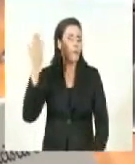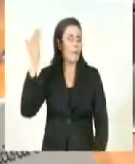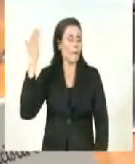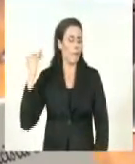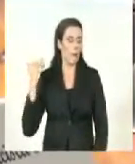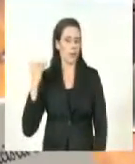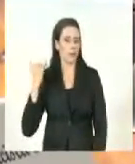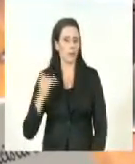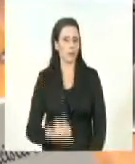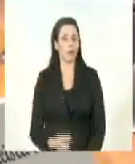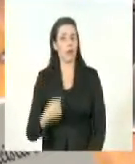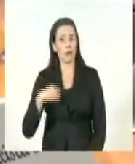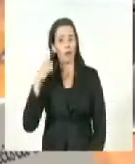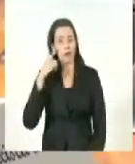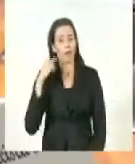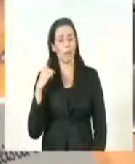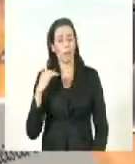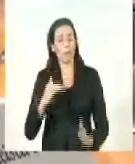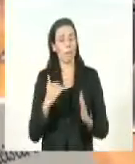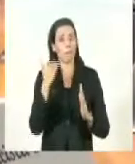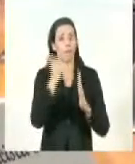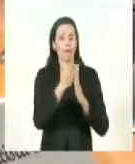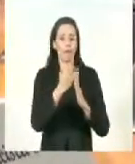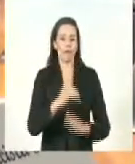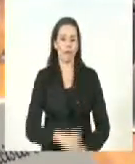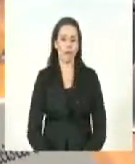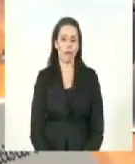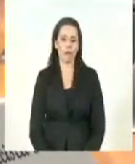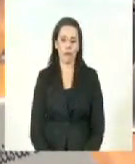Então, até porque existia o carnaval, o valor do policial